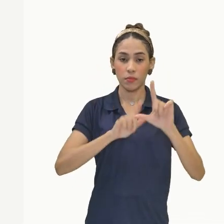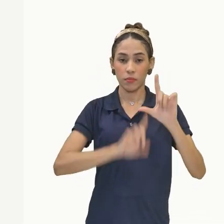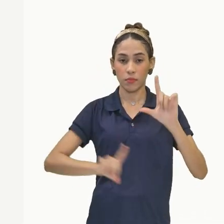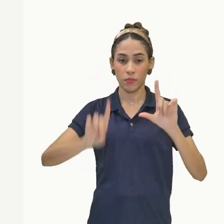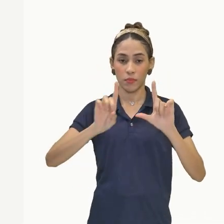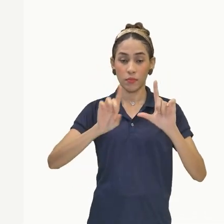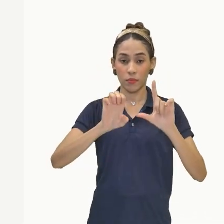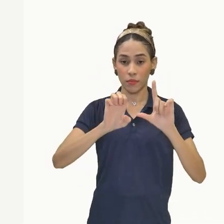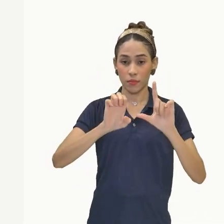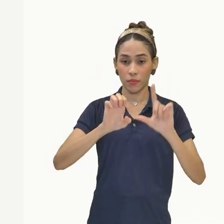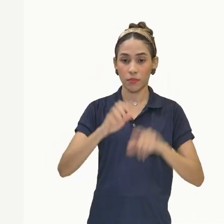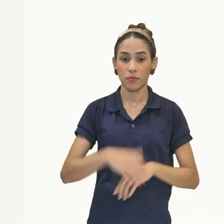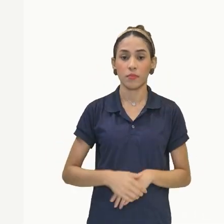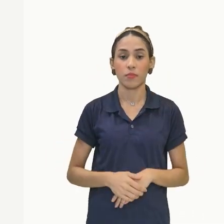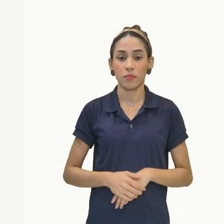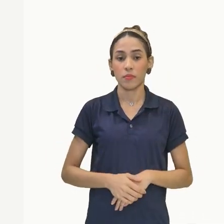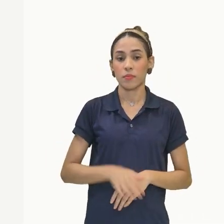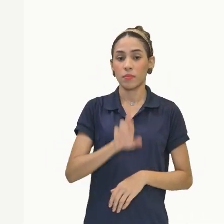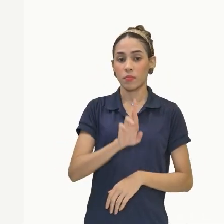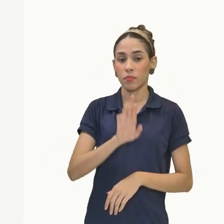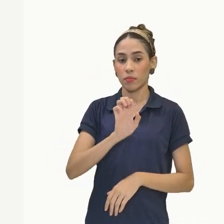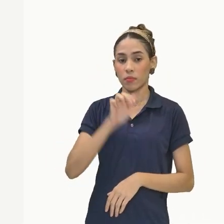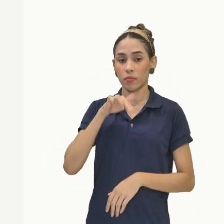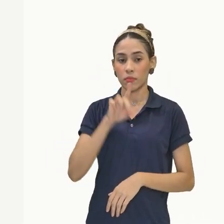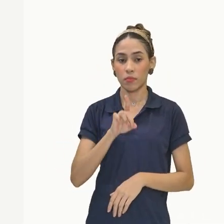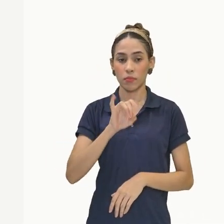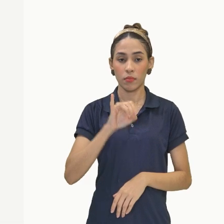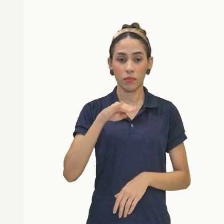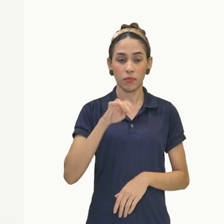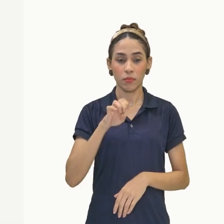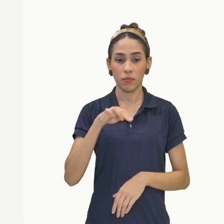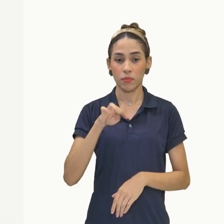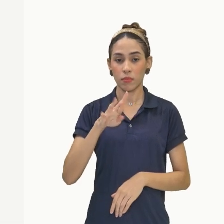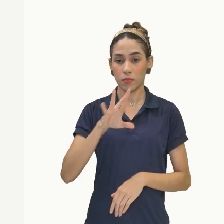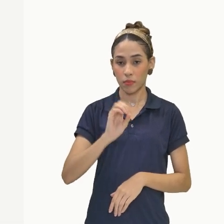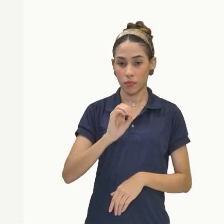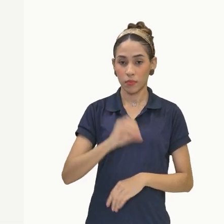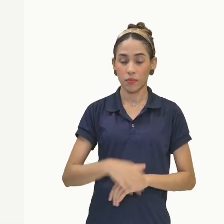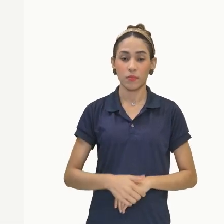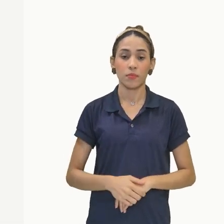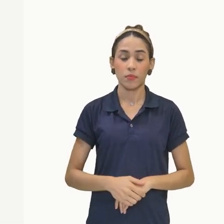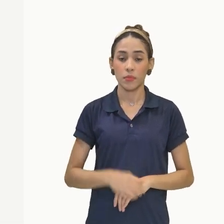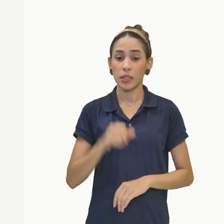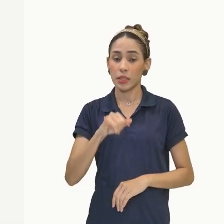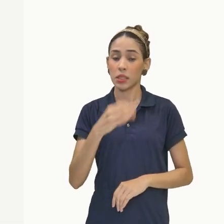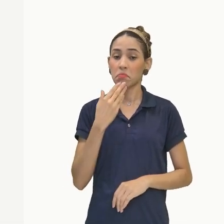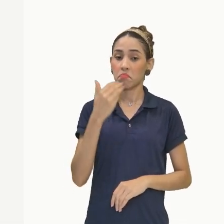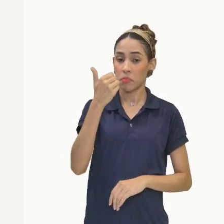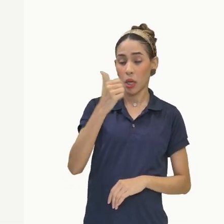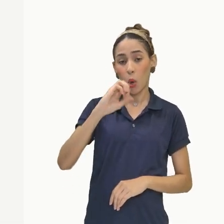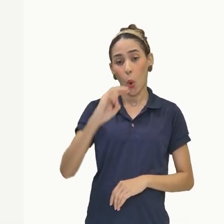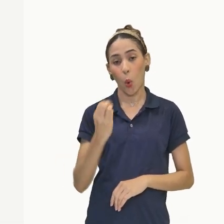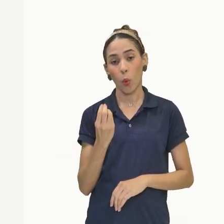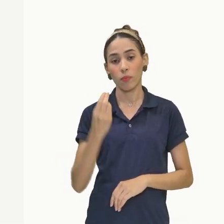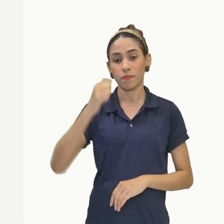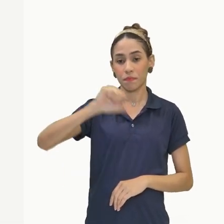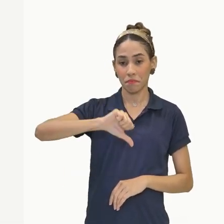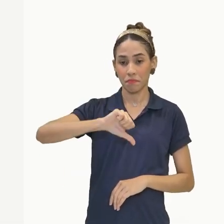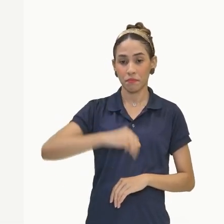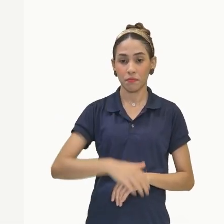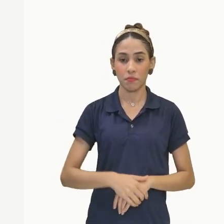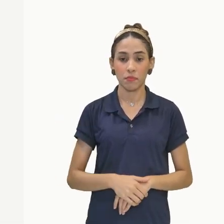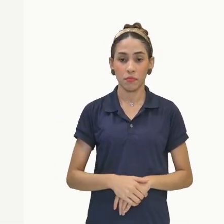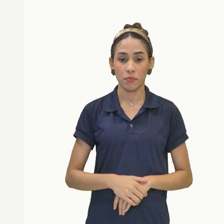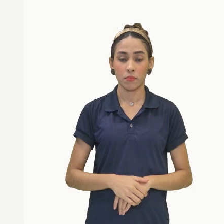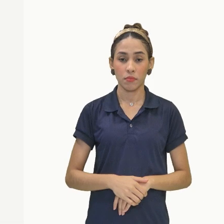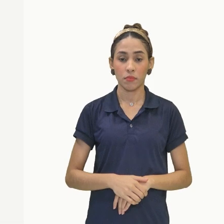E, que é o rendimento. Vamos ver quanto é o rendimento desse motor, se ele rende bem. Então veja, o rendimento